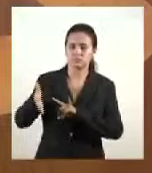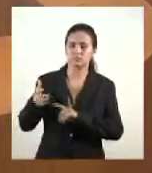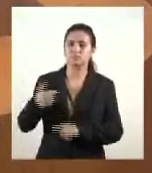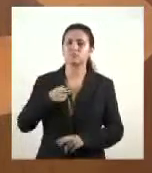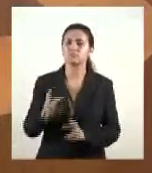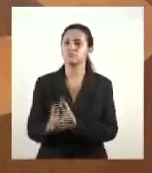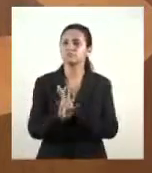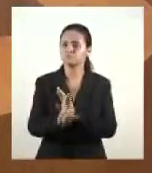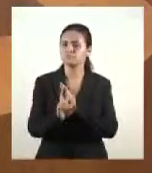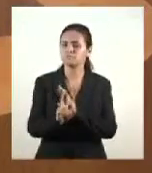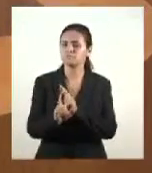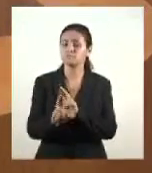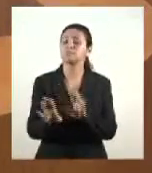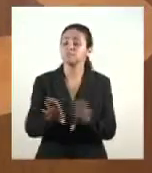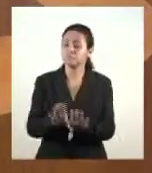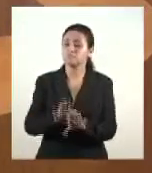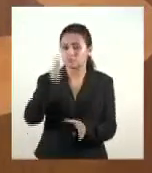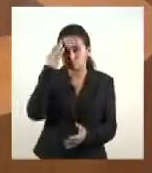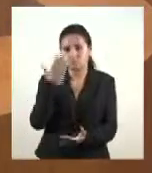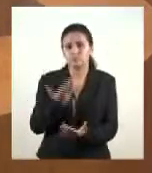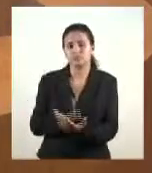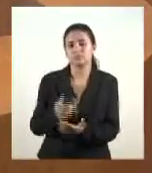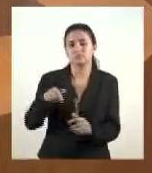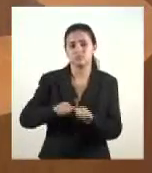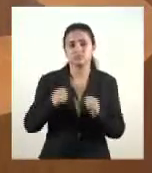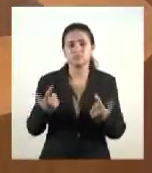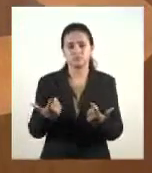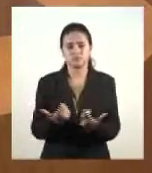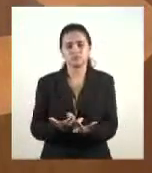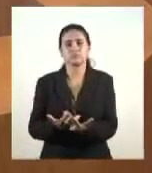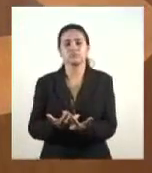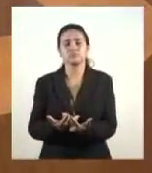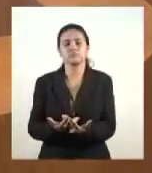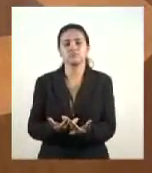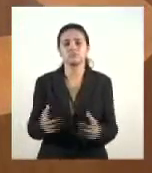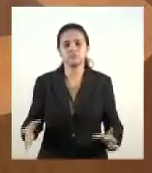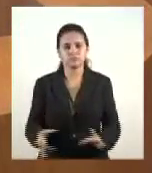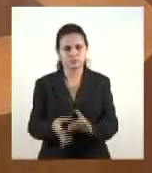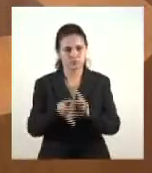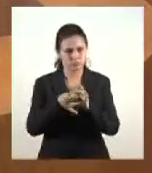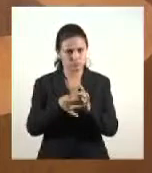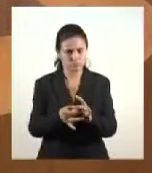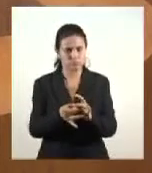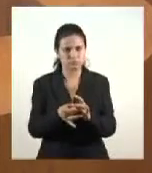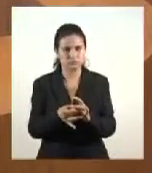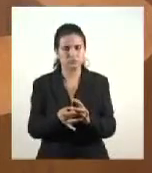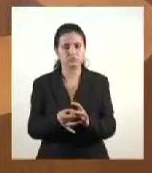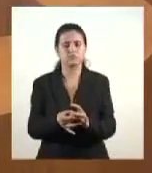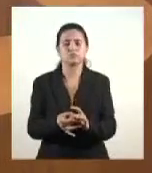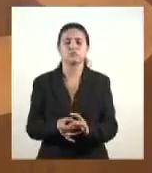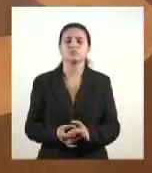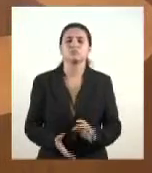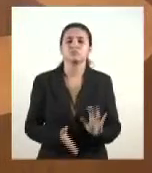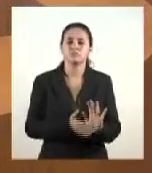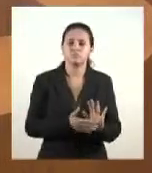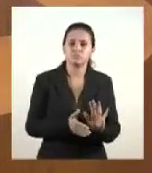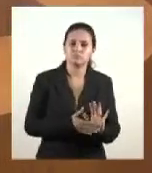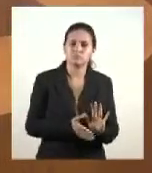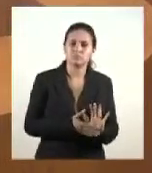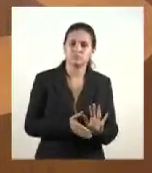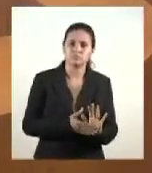que isso, com a certeza que essa casa haverá de unir esforços no sentido de apresentar